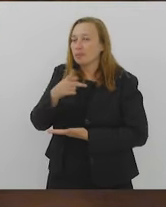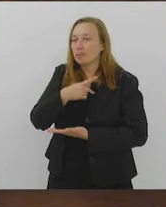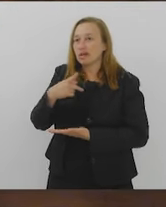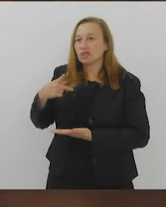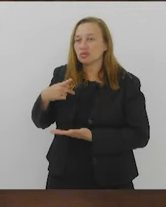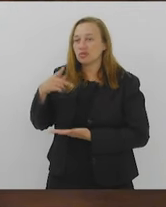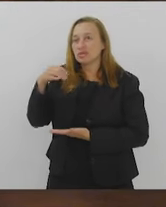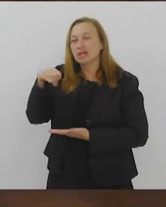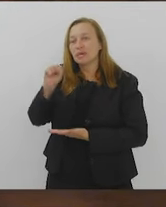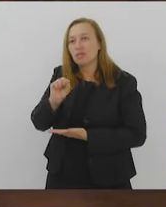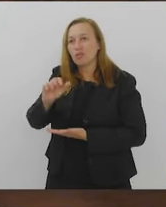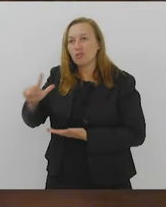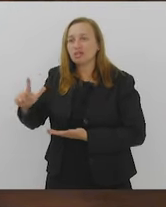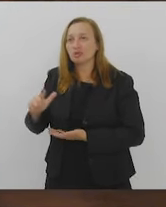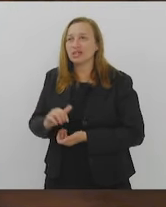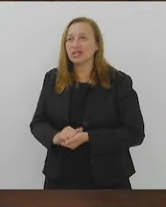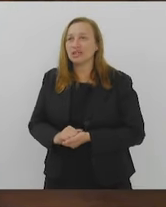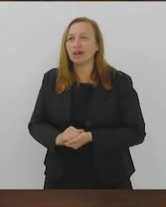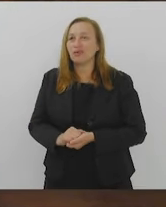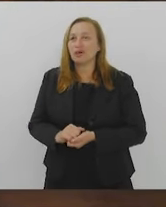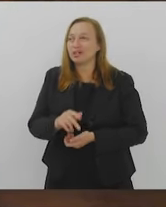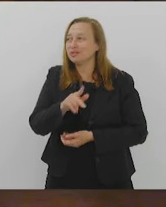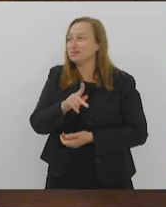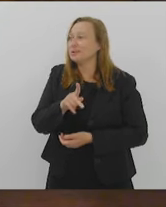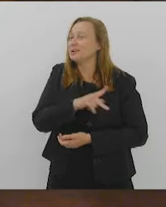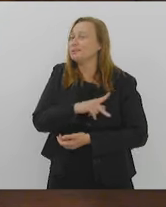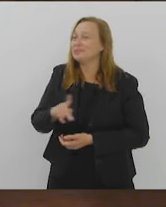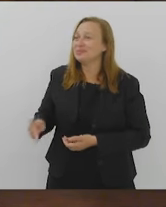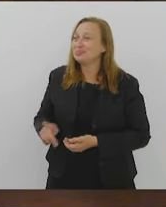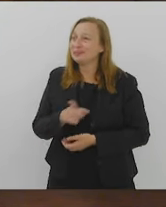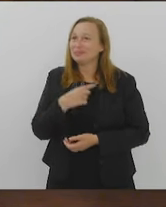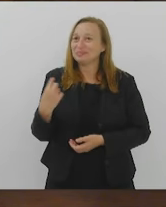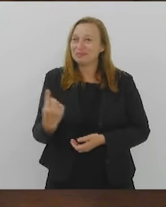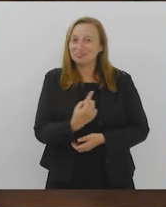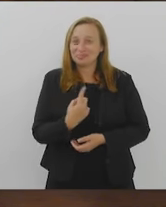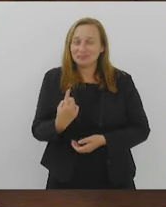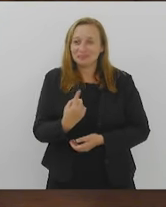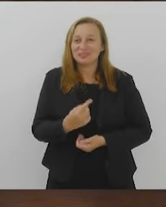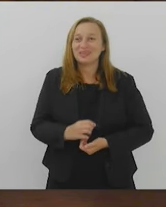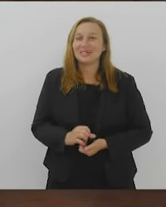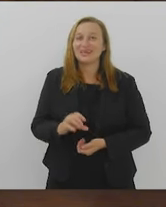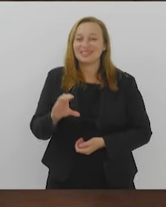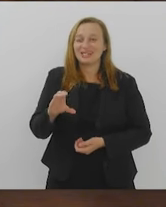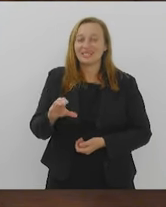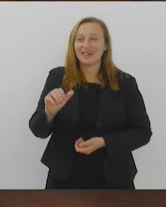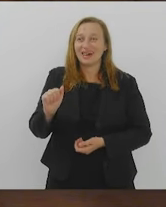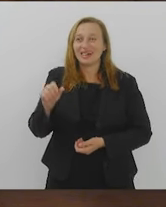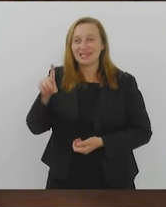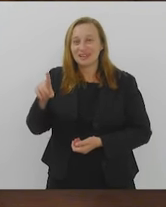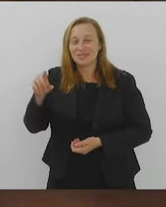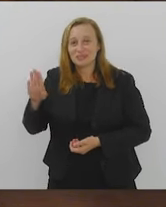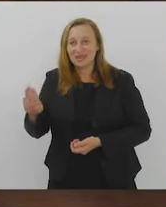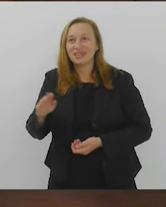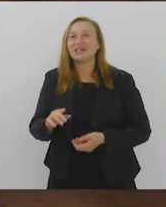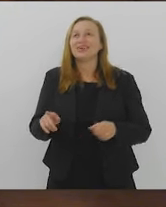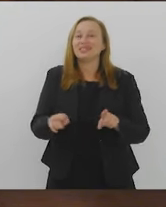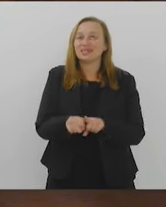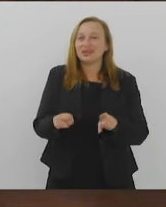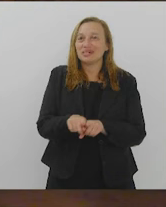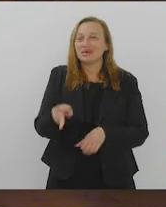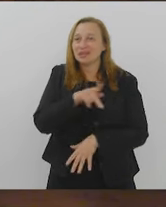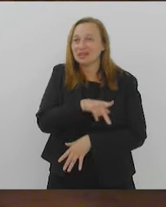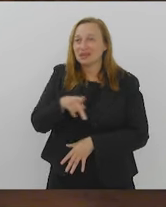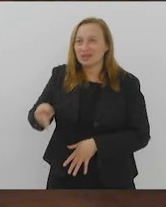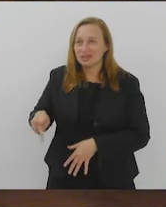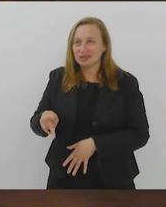Câmara, presidente, nosso presidente da CADB e presidente da Igreja Mãe. Não